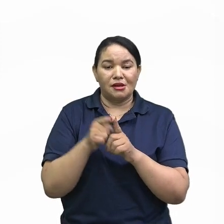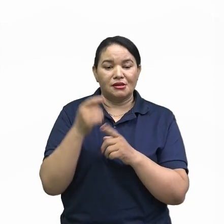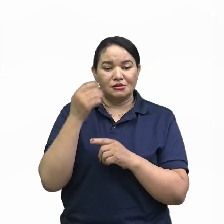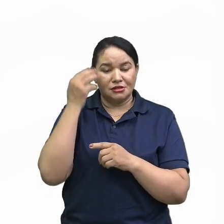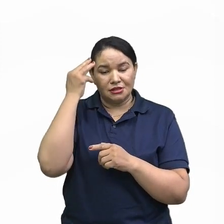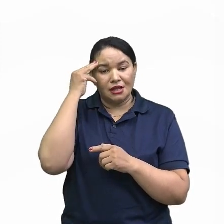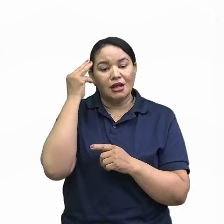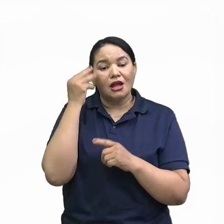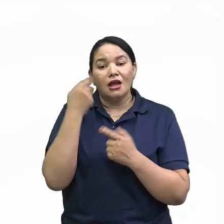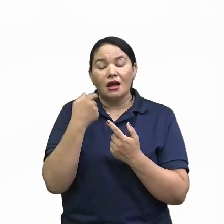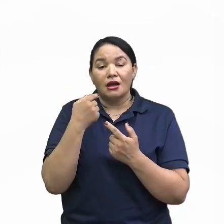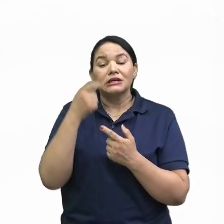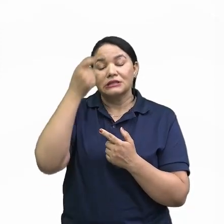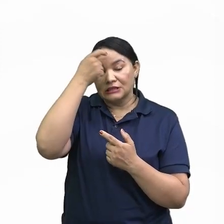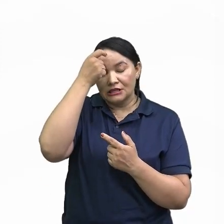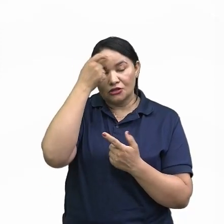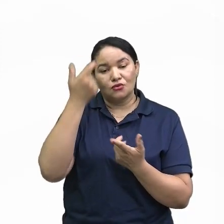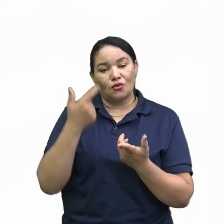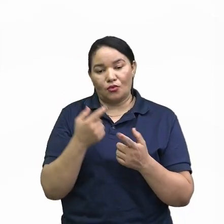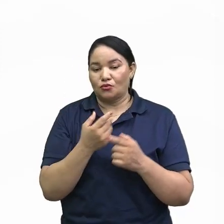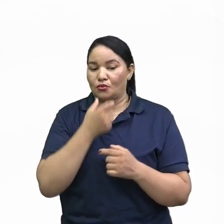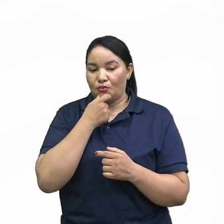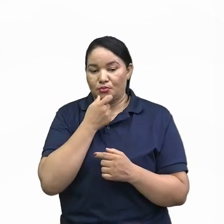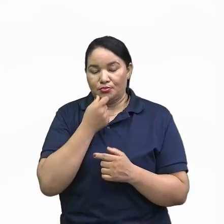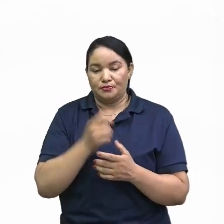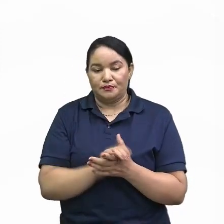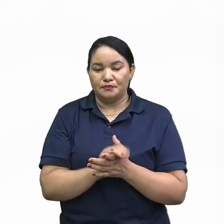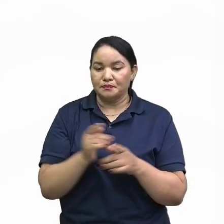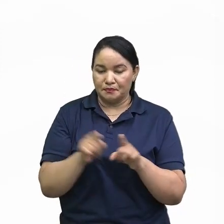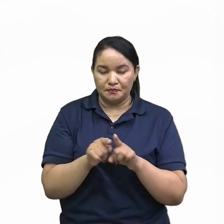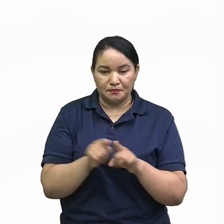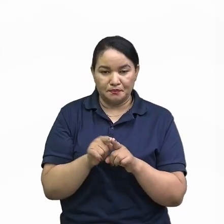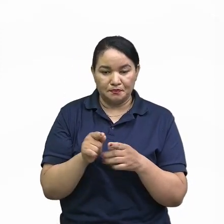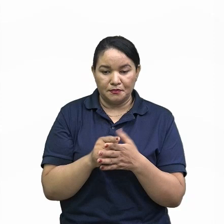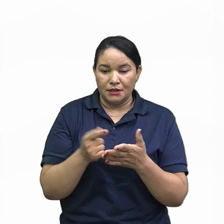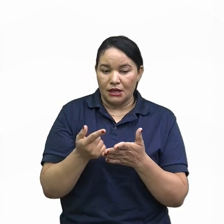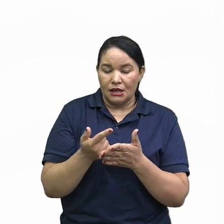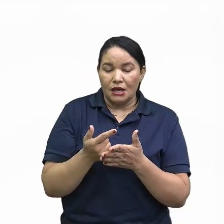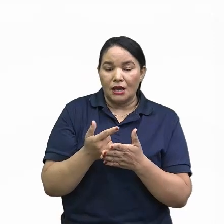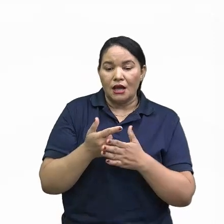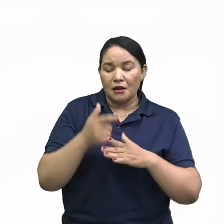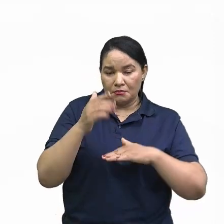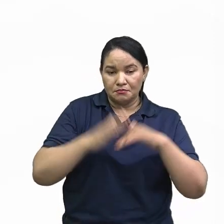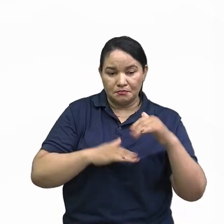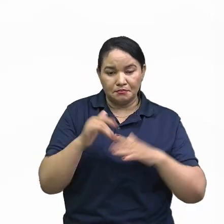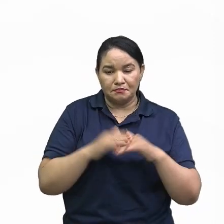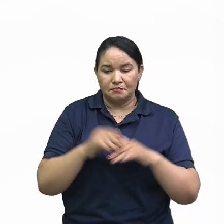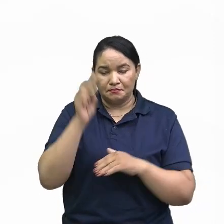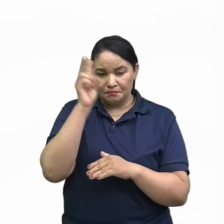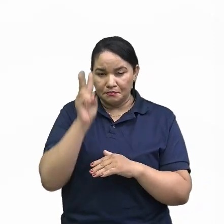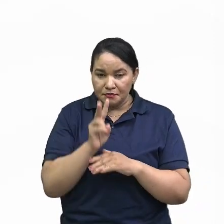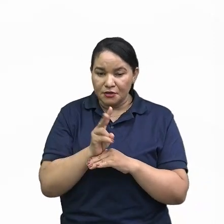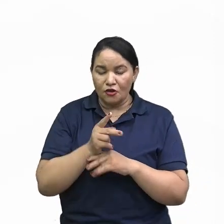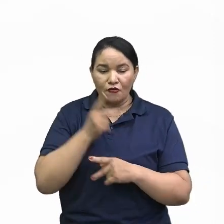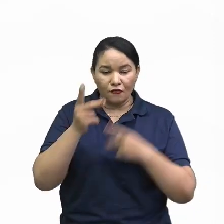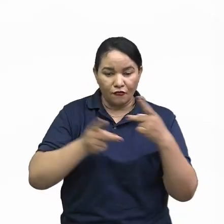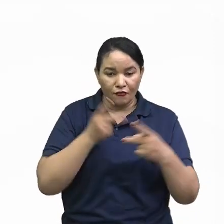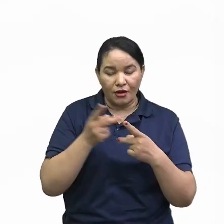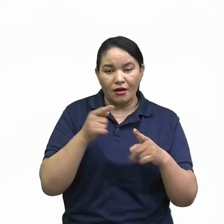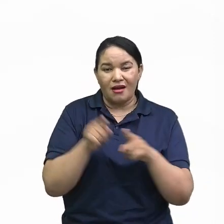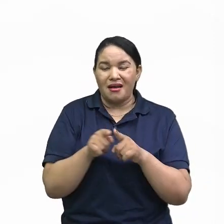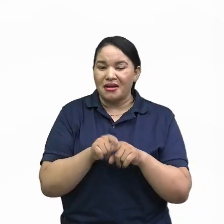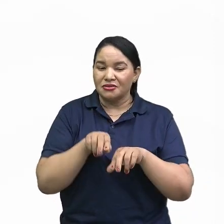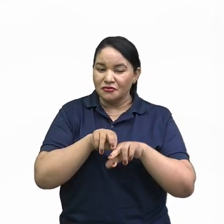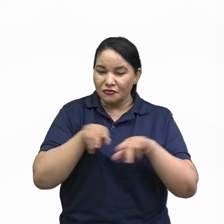do homem. O historiador Sanz nos fala sobre a origem da dança desde a imitação dos movimentos dos